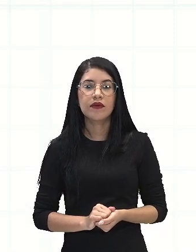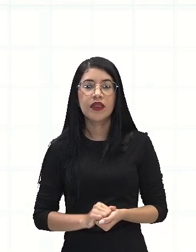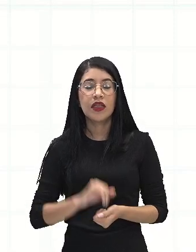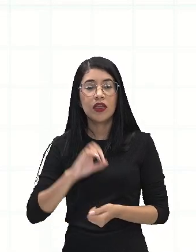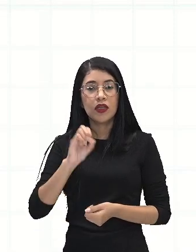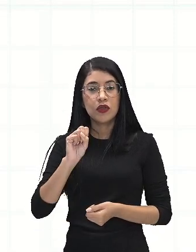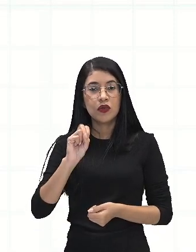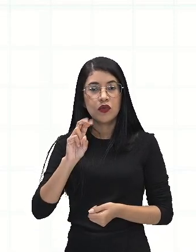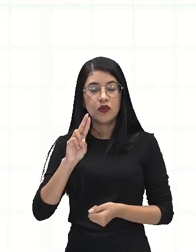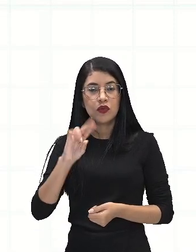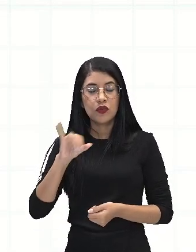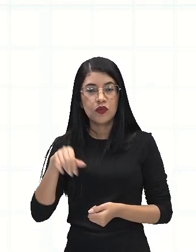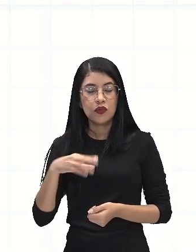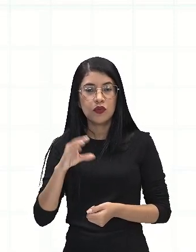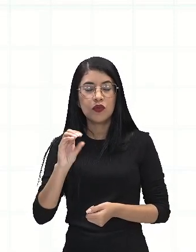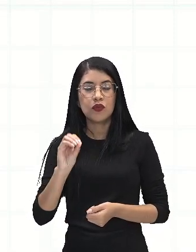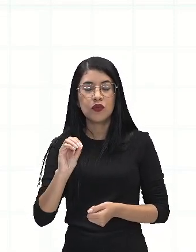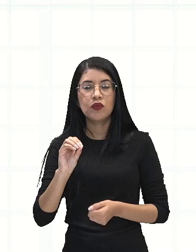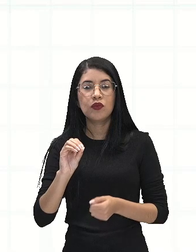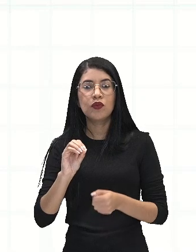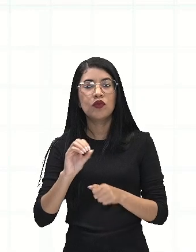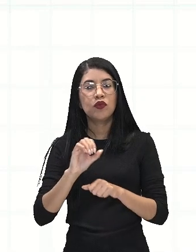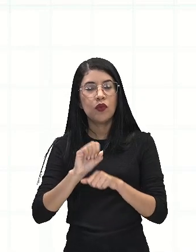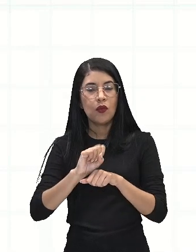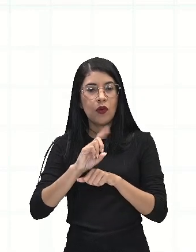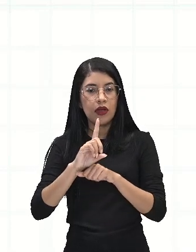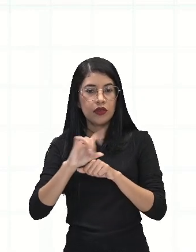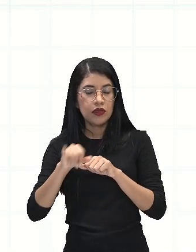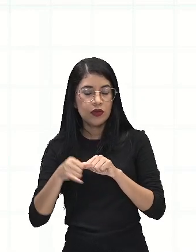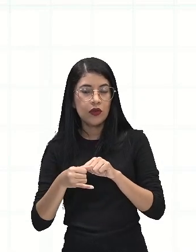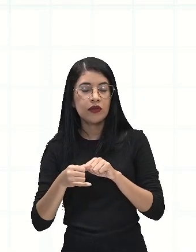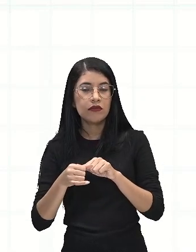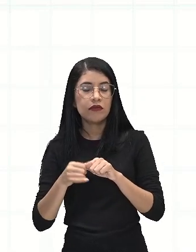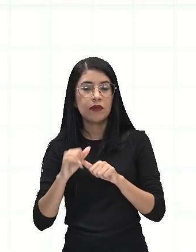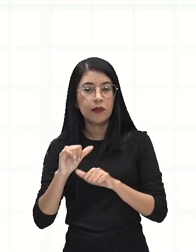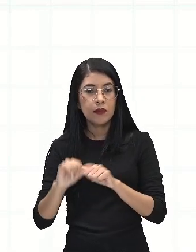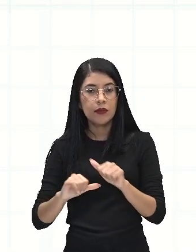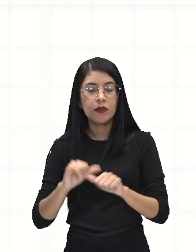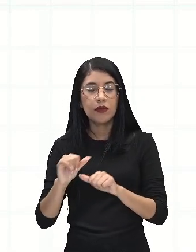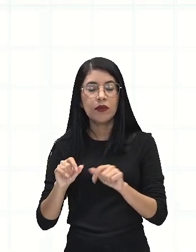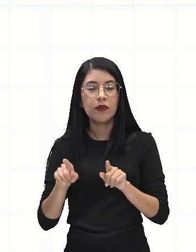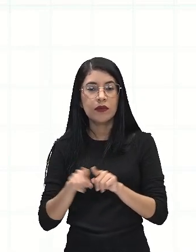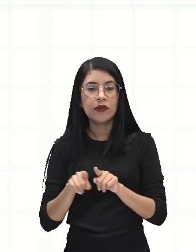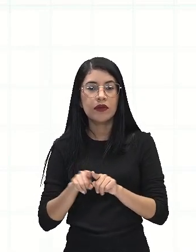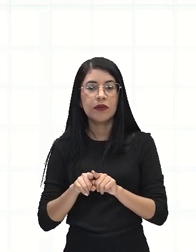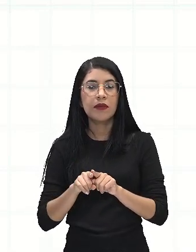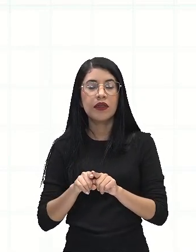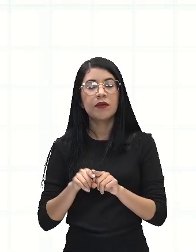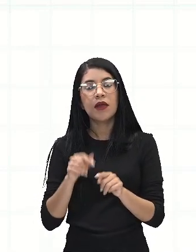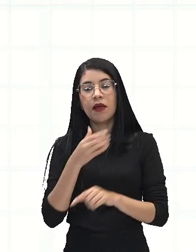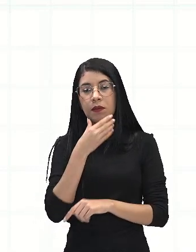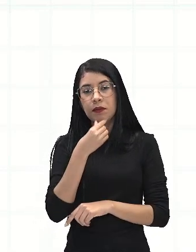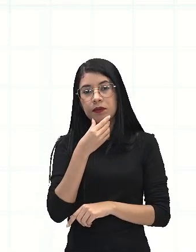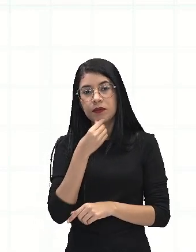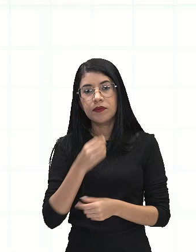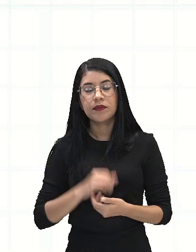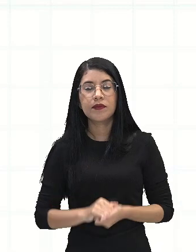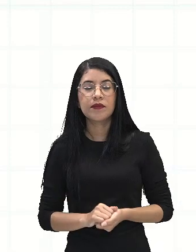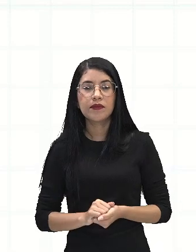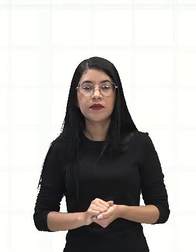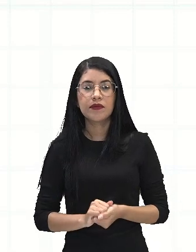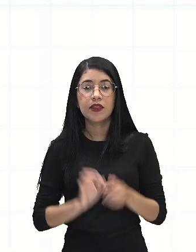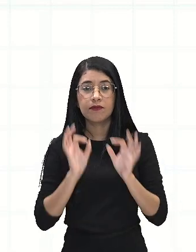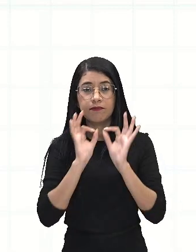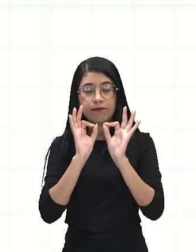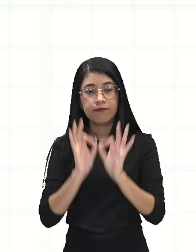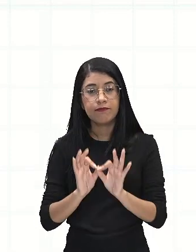sujo também, esse adjetivo aqui passa para o gênero masculino, ok? Observe